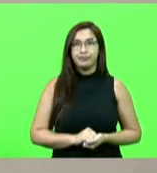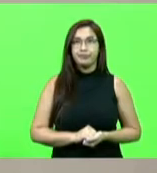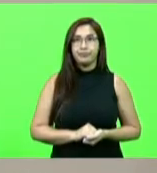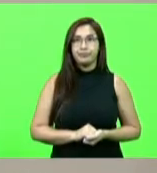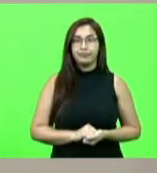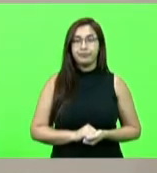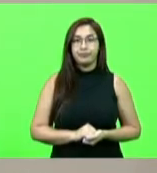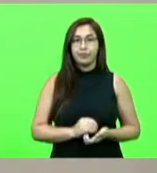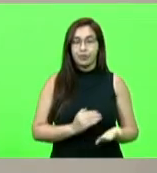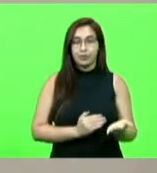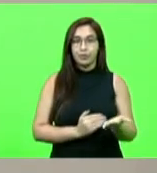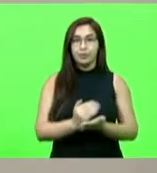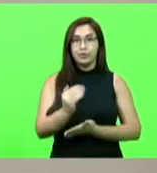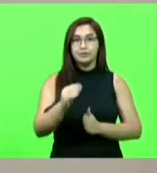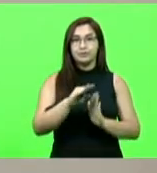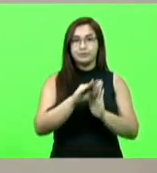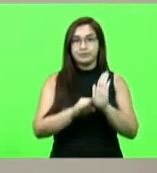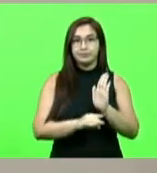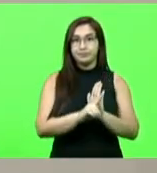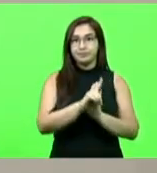iniciamos a ordem do dia.